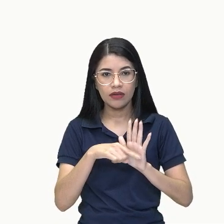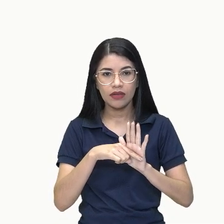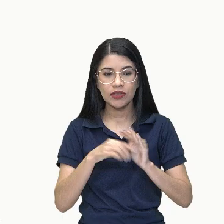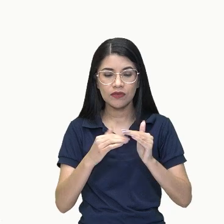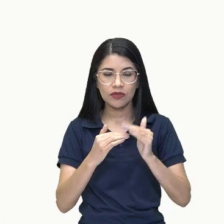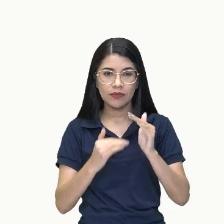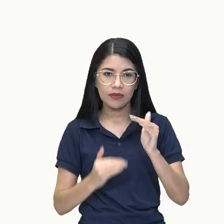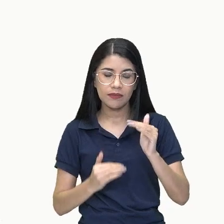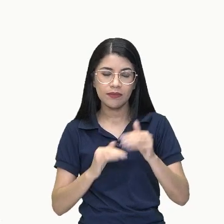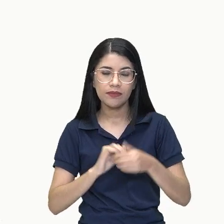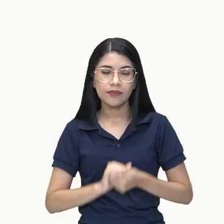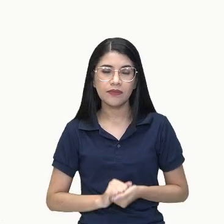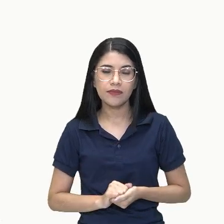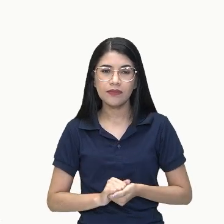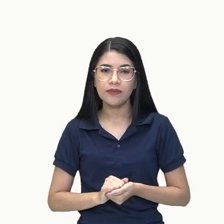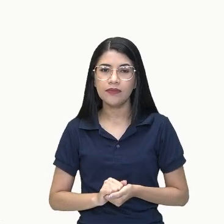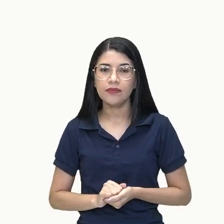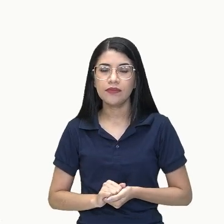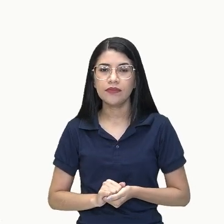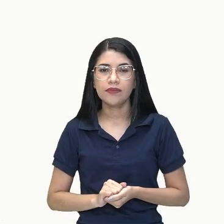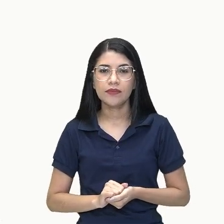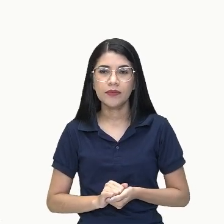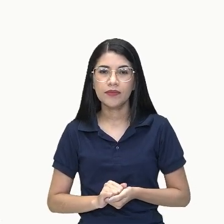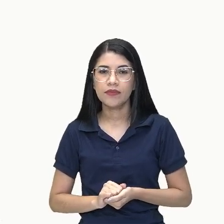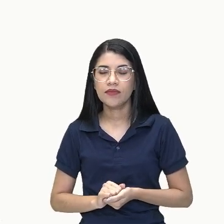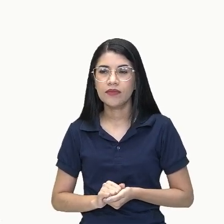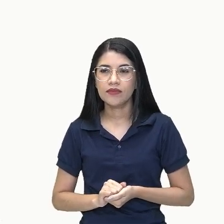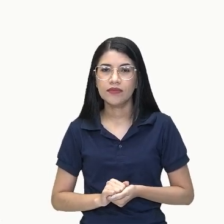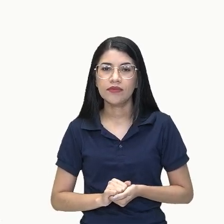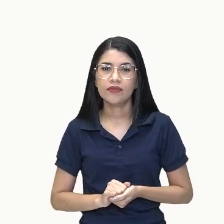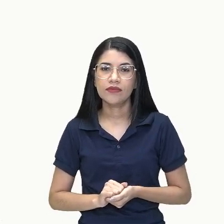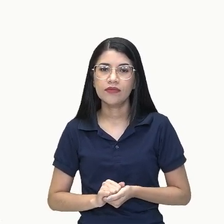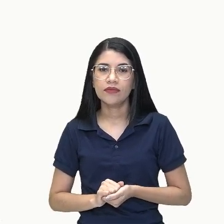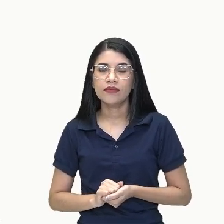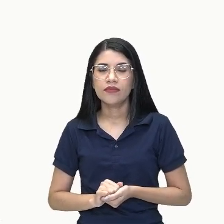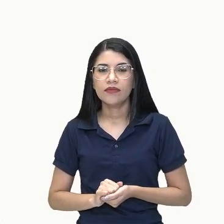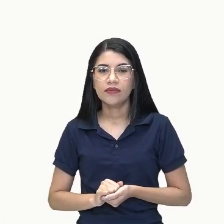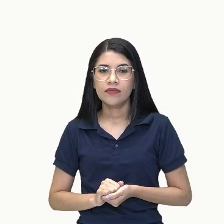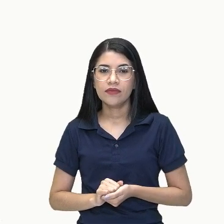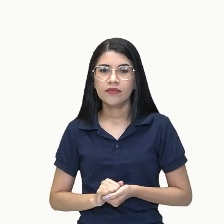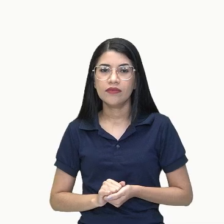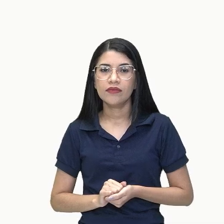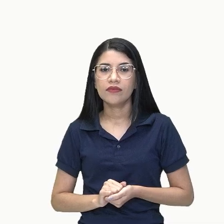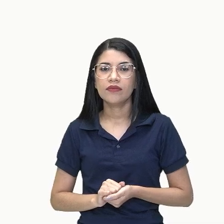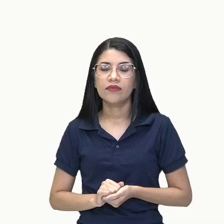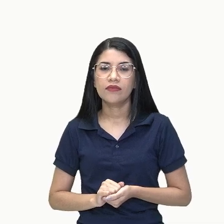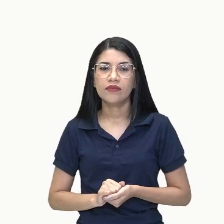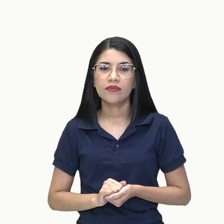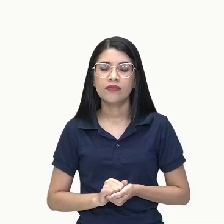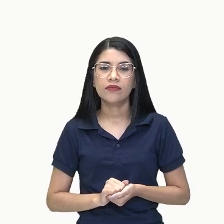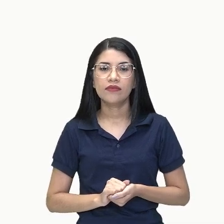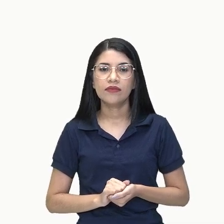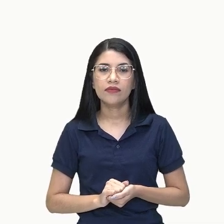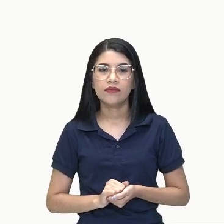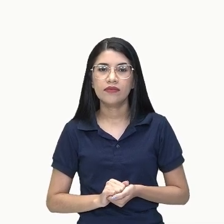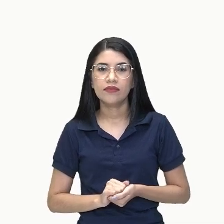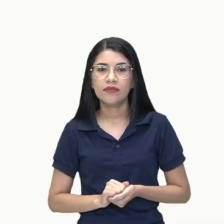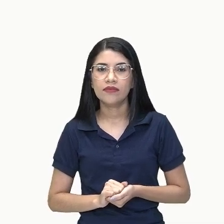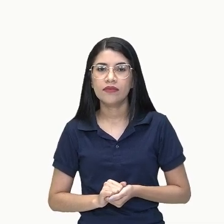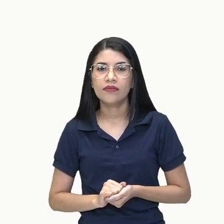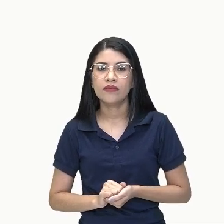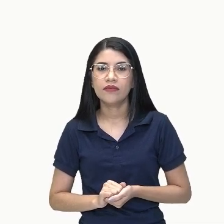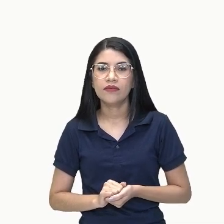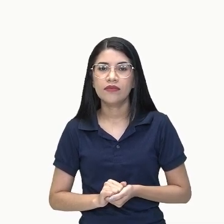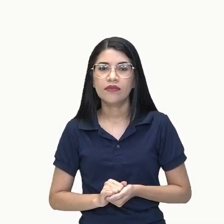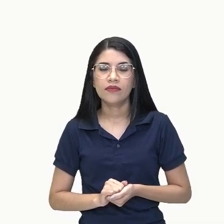esqueça, temos aí o -1 antes do 2. Tudo bem? Aqui, antes do -2, nós